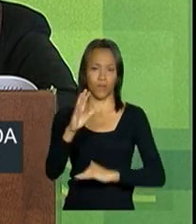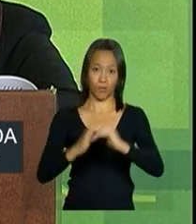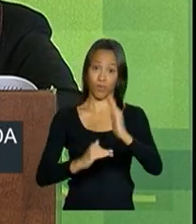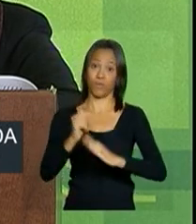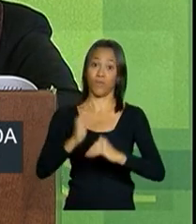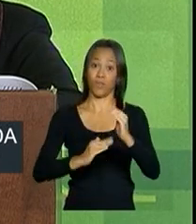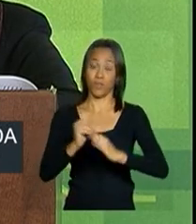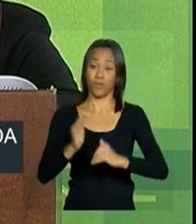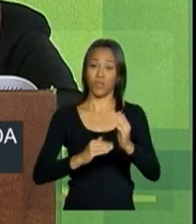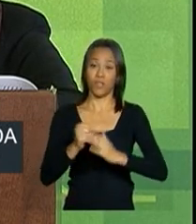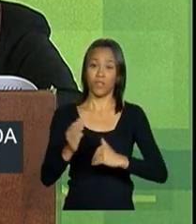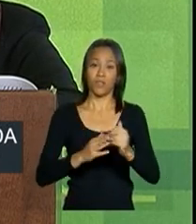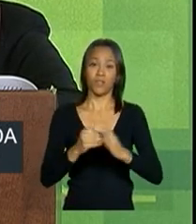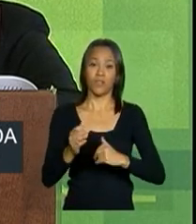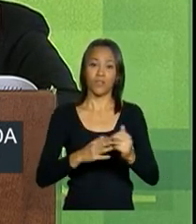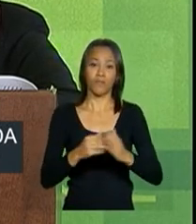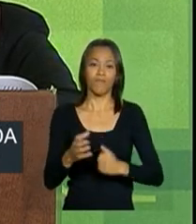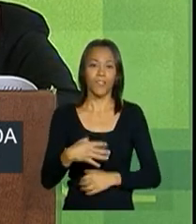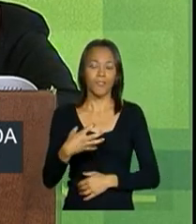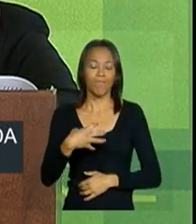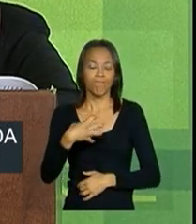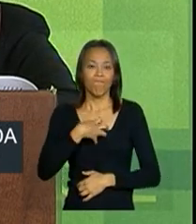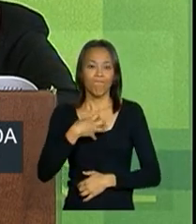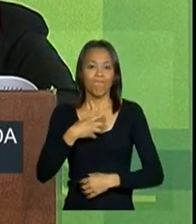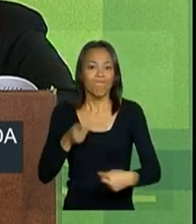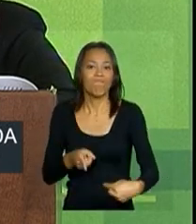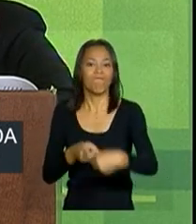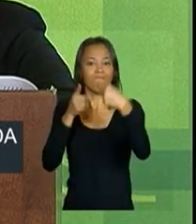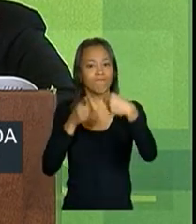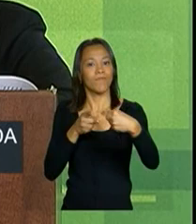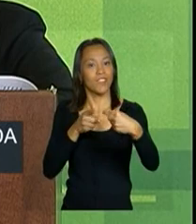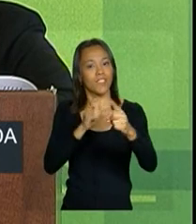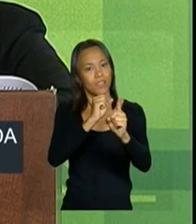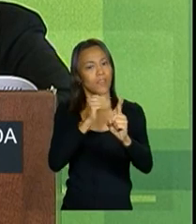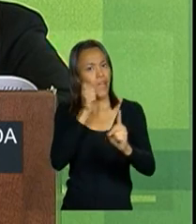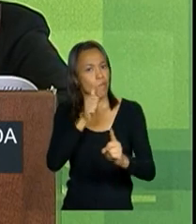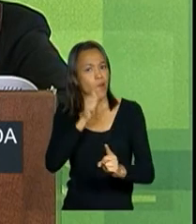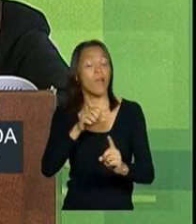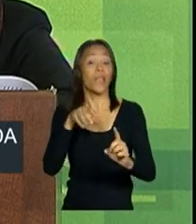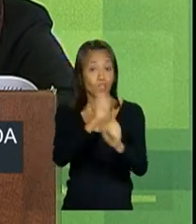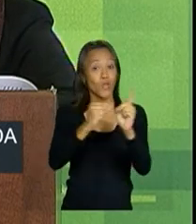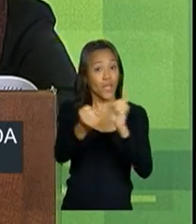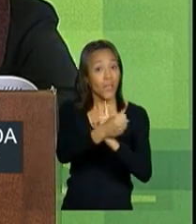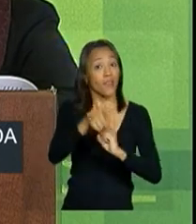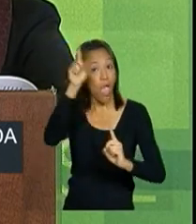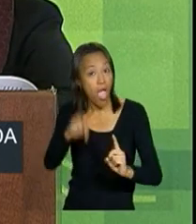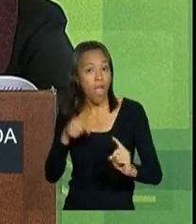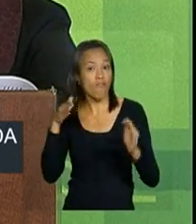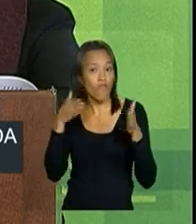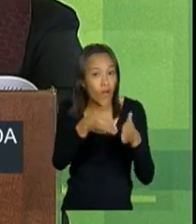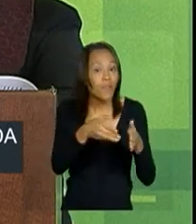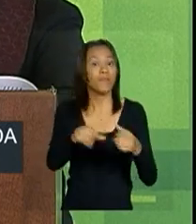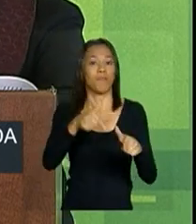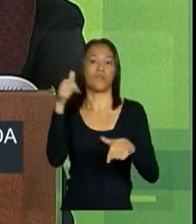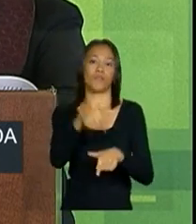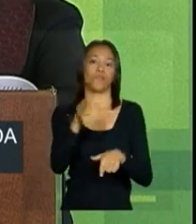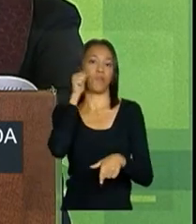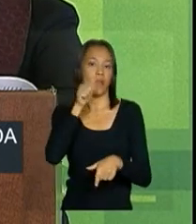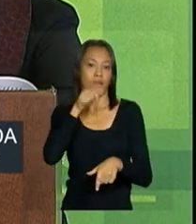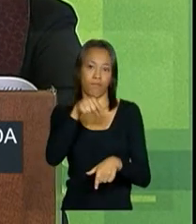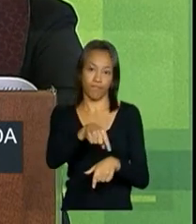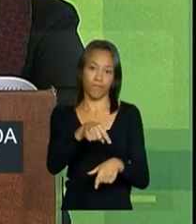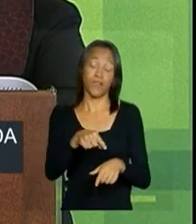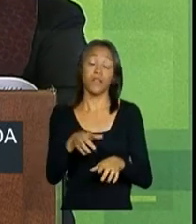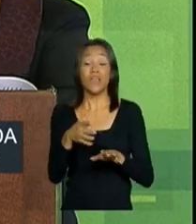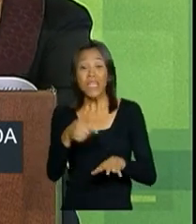próximas ao que a sociedade define como trabalho de mulher e estas profissões não